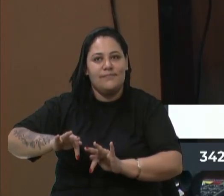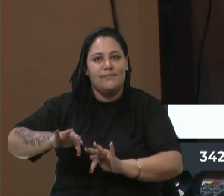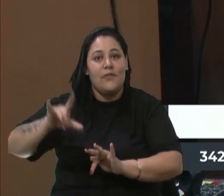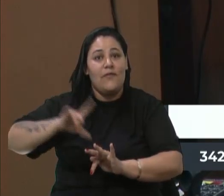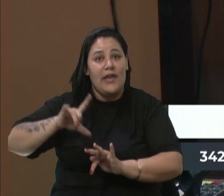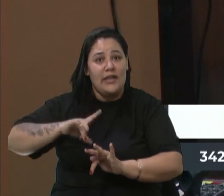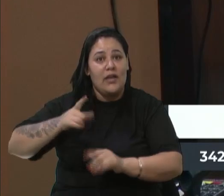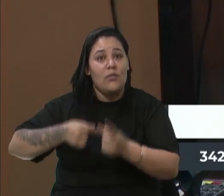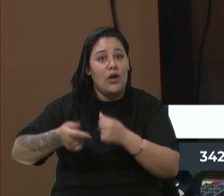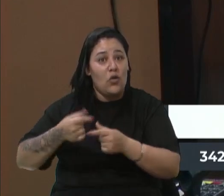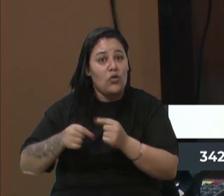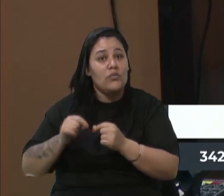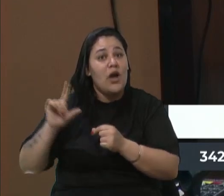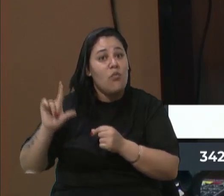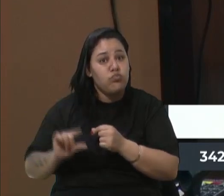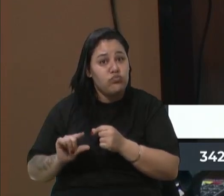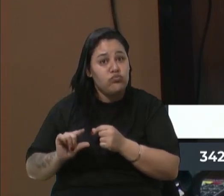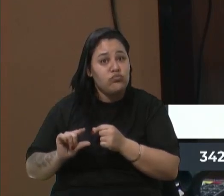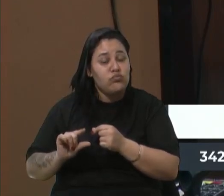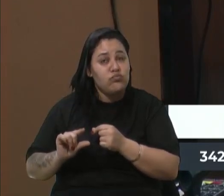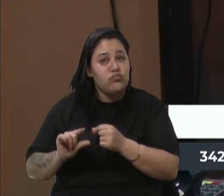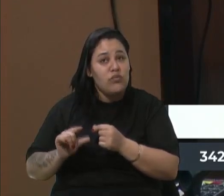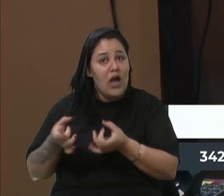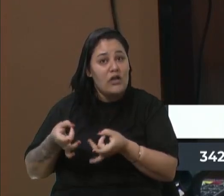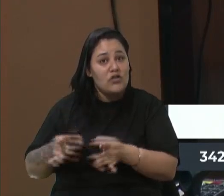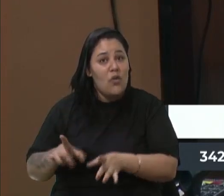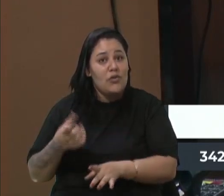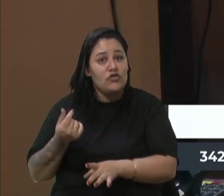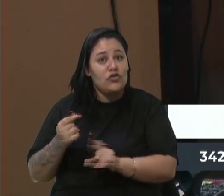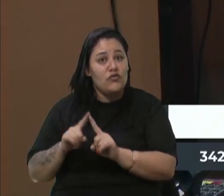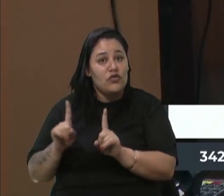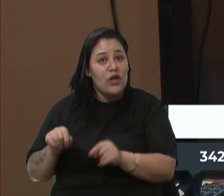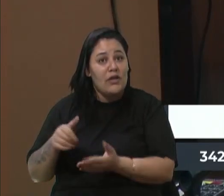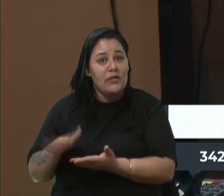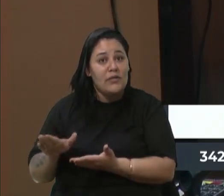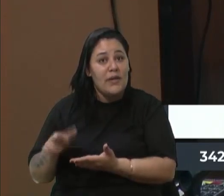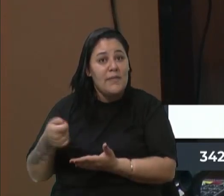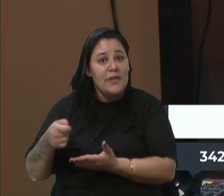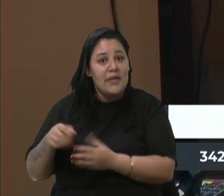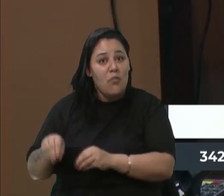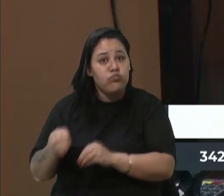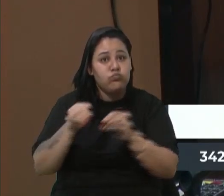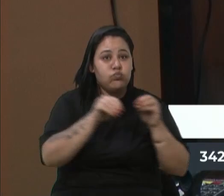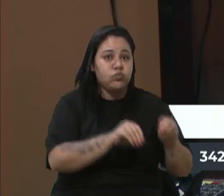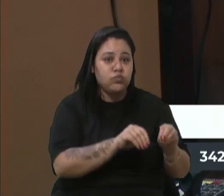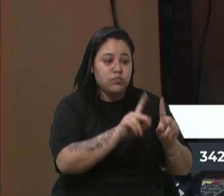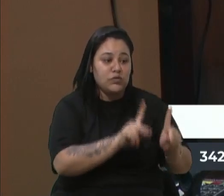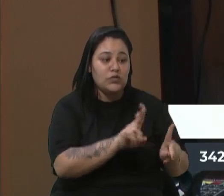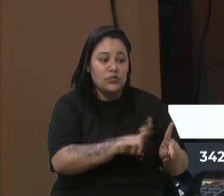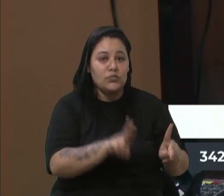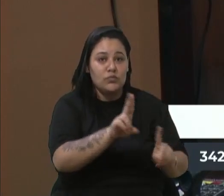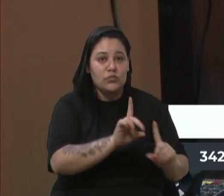economia. E, tendo essa economia, tem que ser repassado para o usuário das vias.